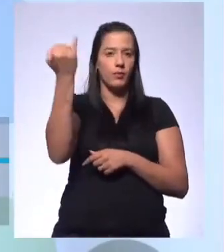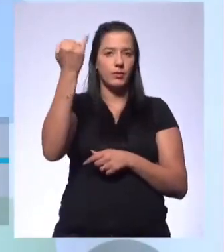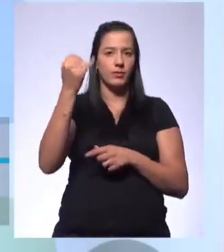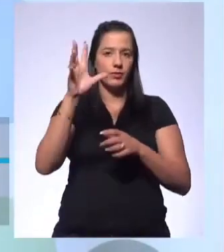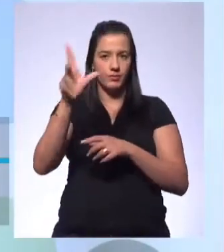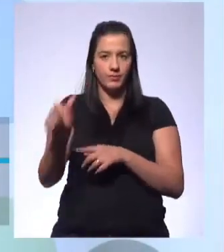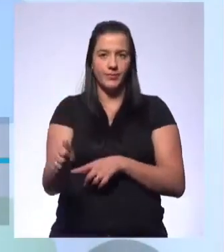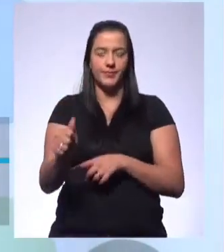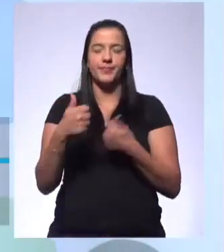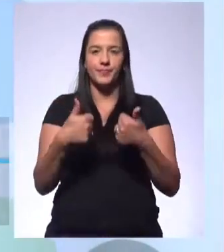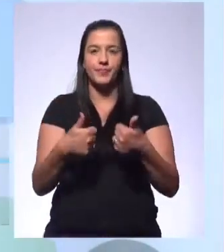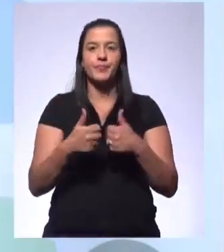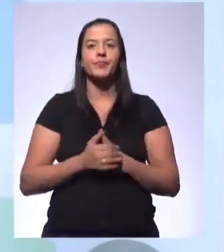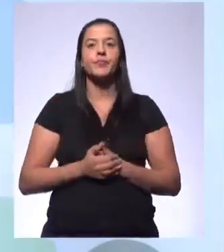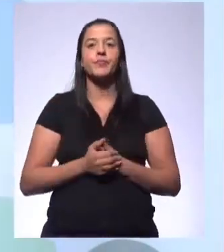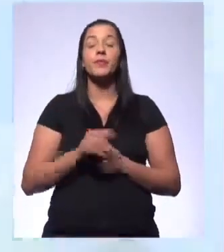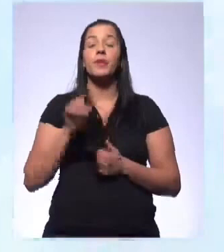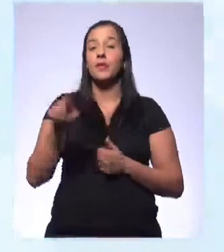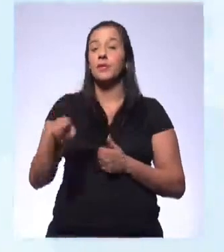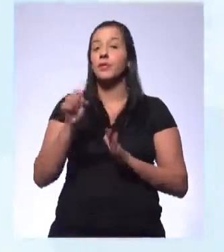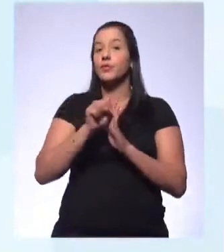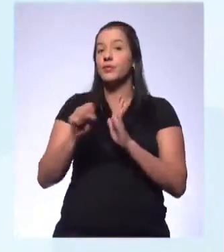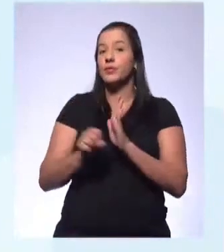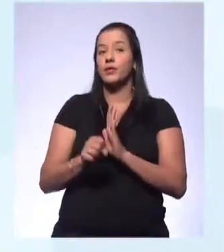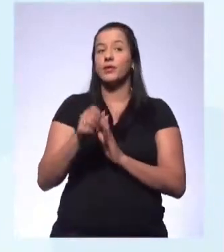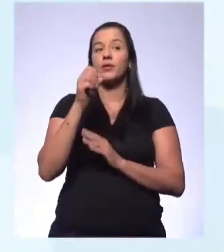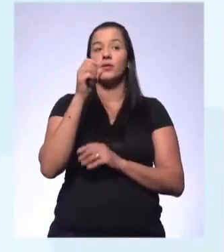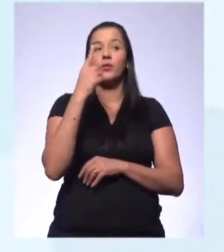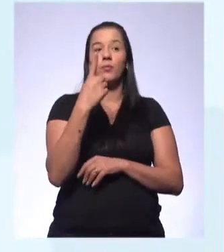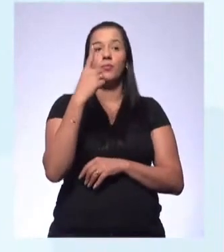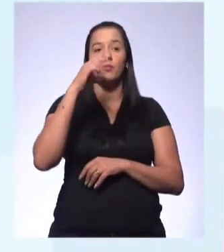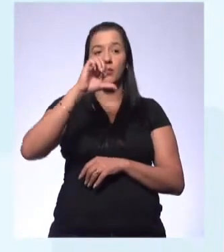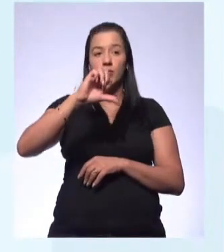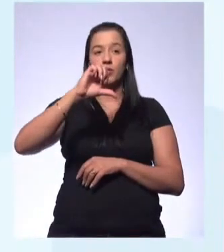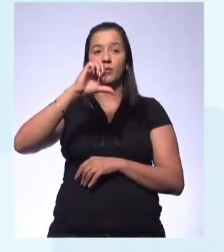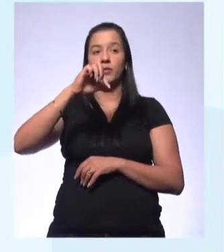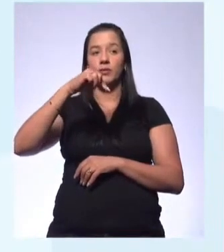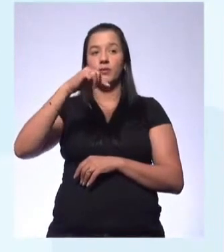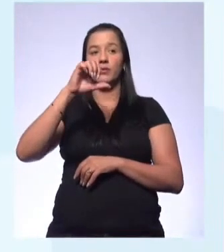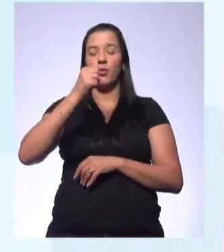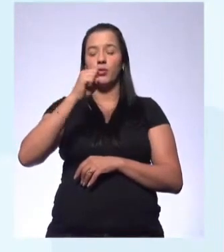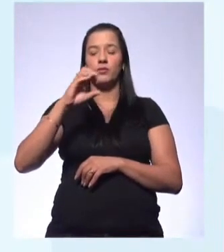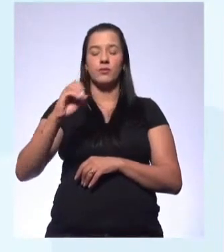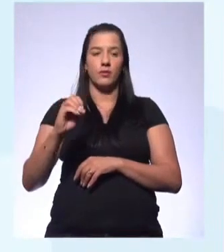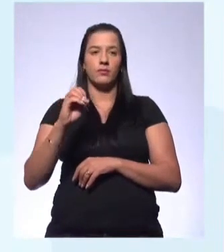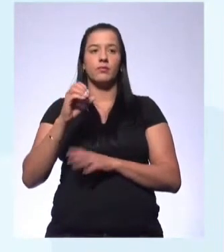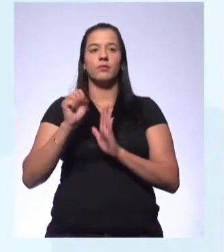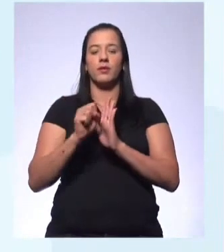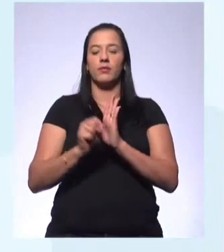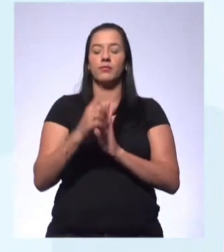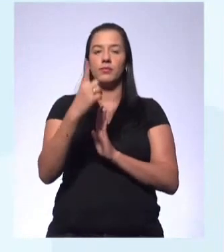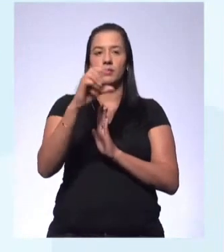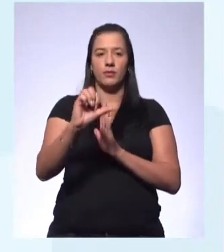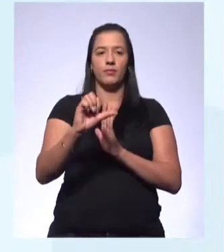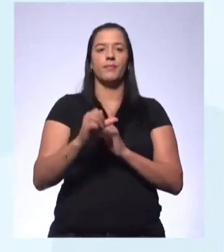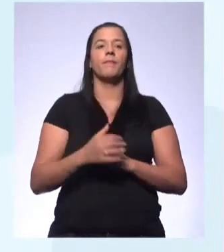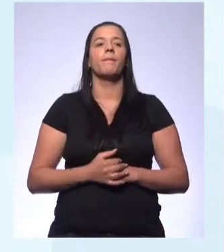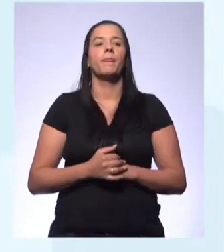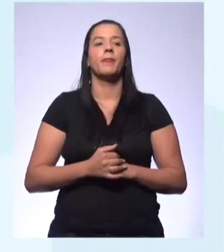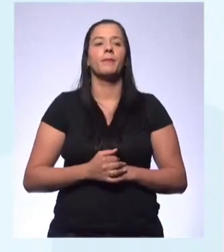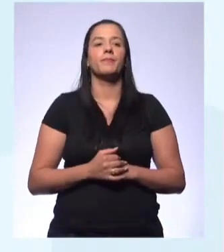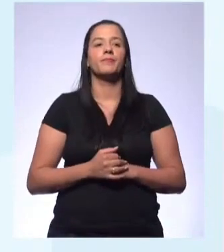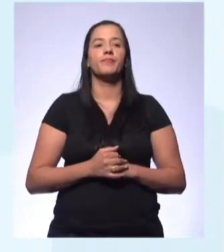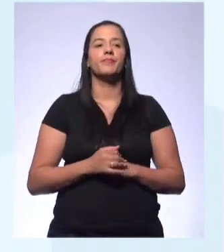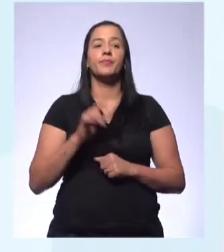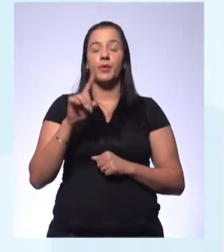africana. Vamos voltar. Isso em 1864 a 1890. Então, 1800, né? Século XIX. Caetano da